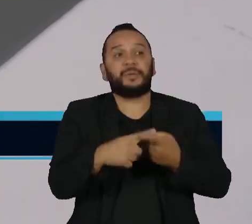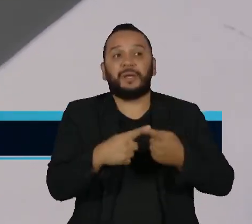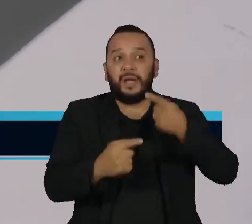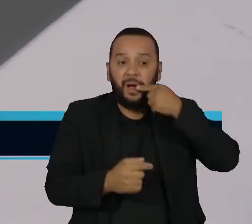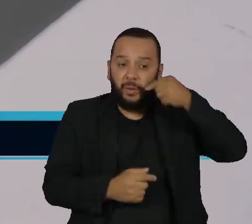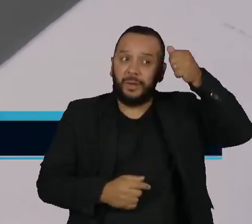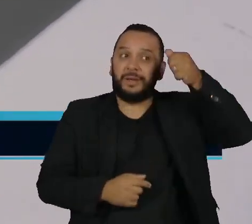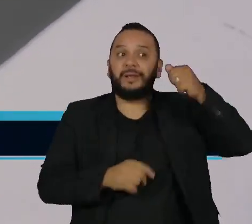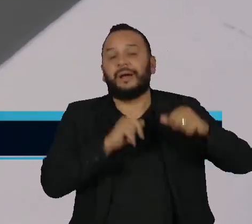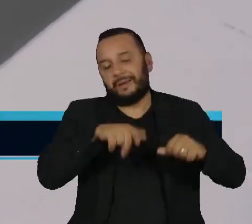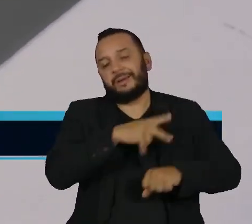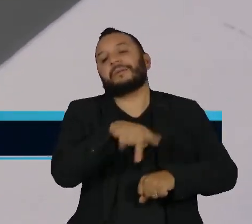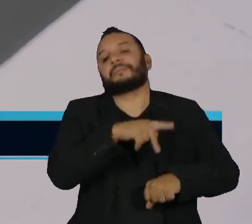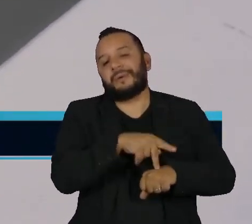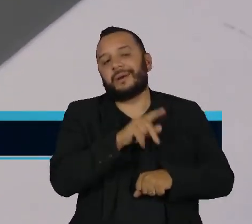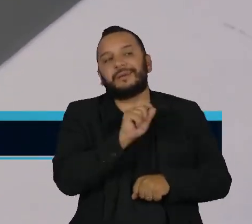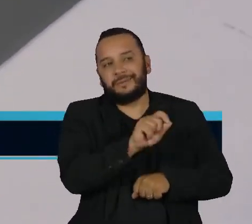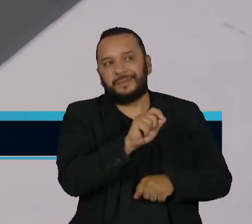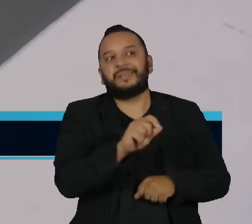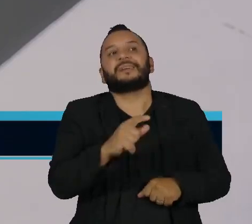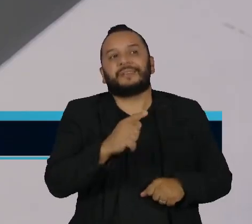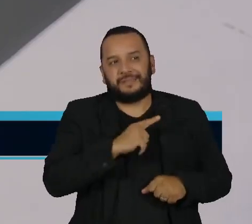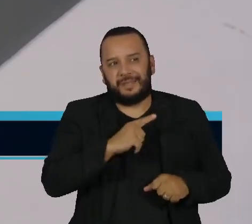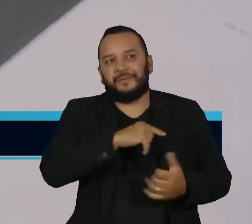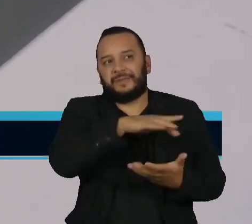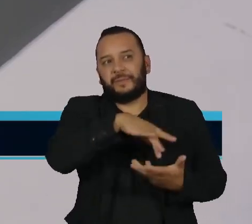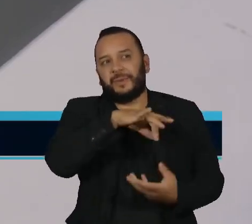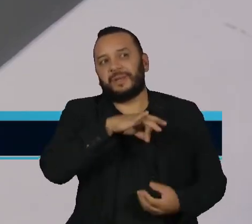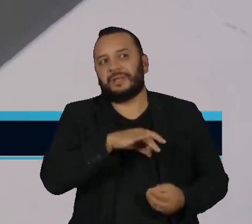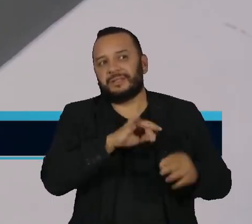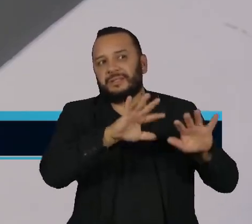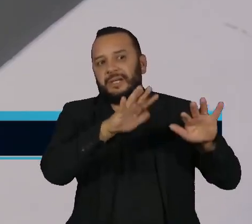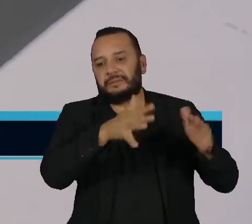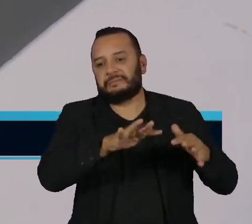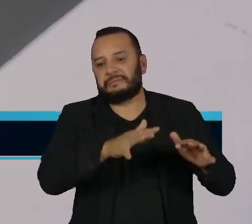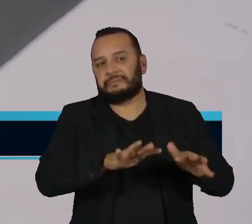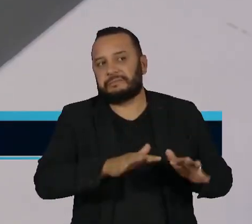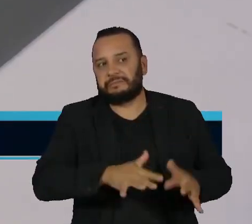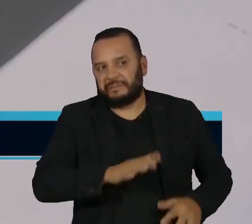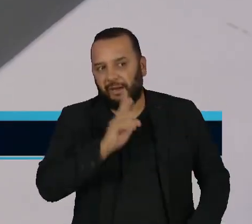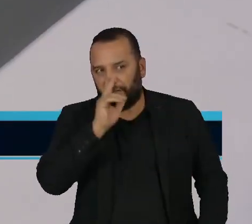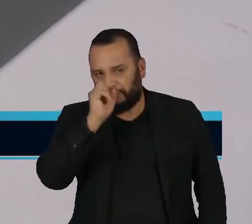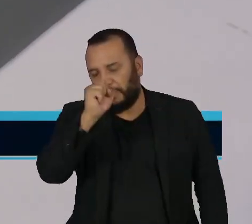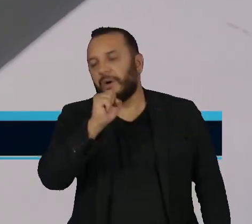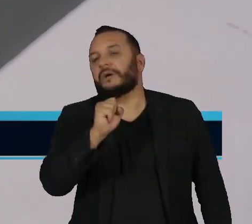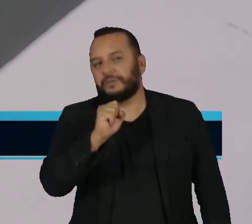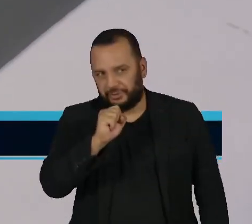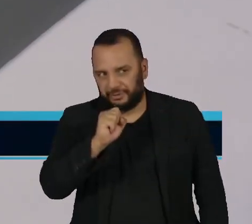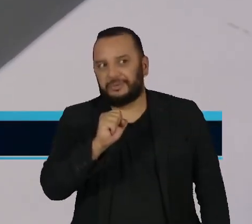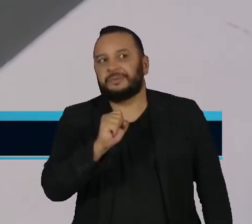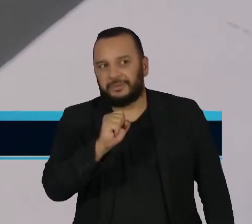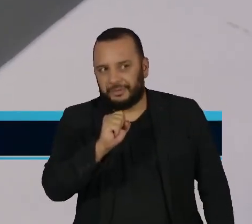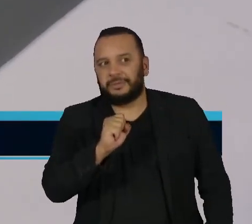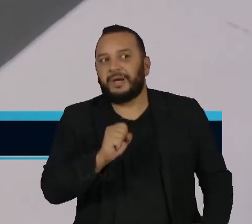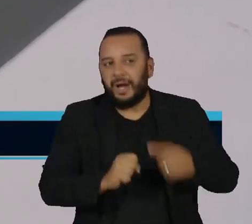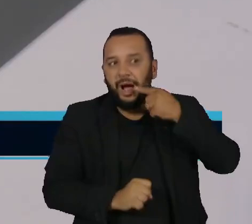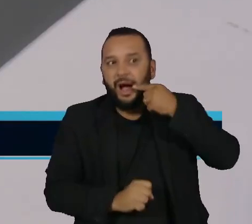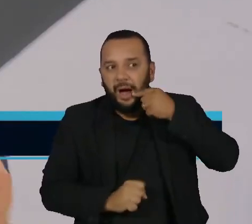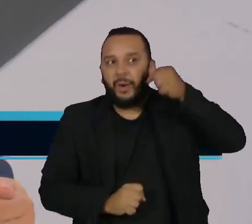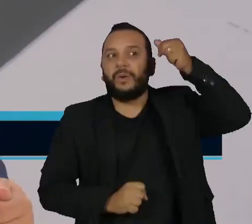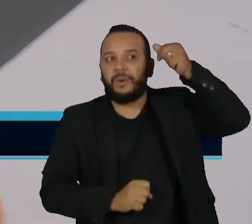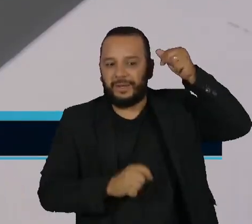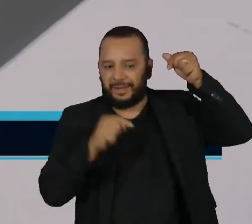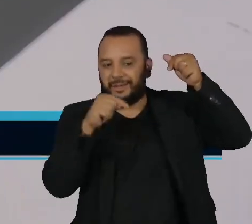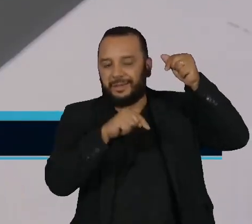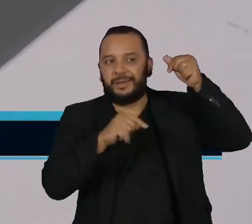claramente um país onde houve um retrocesso democrático muito forte, né? E com isso há uma aliança da Hungria, vamos dizer, muito